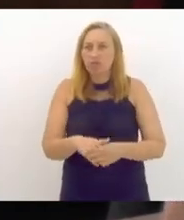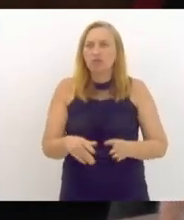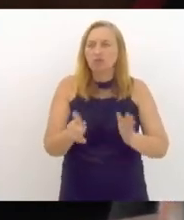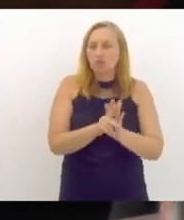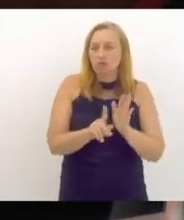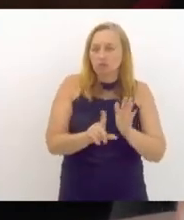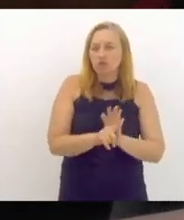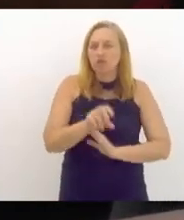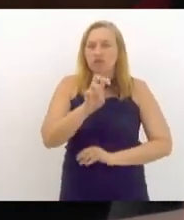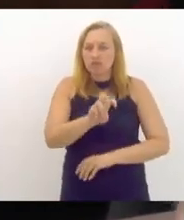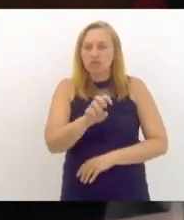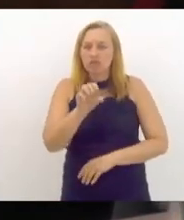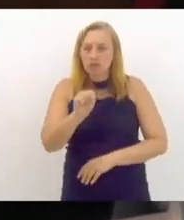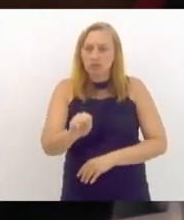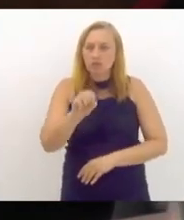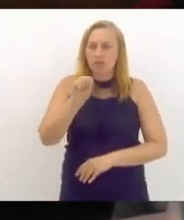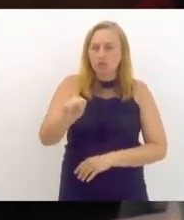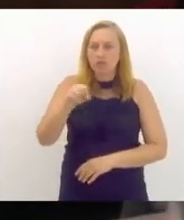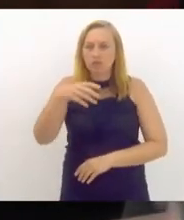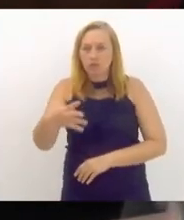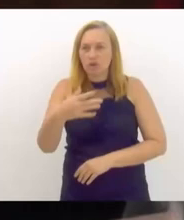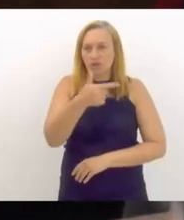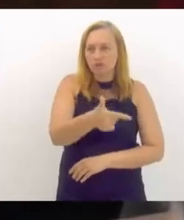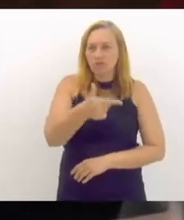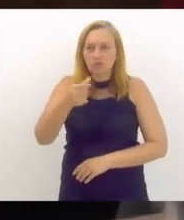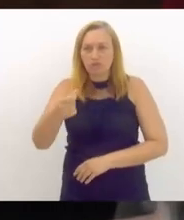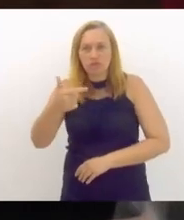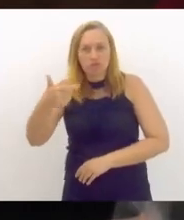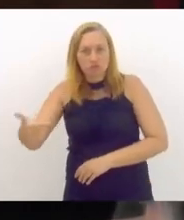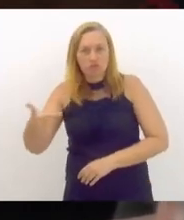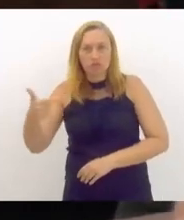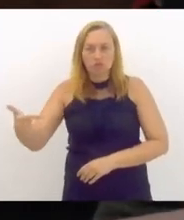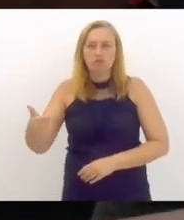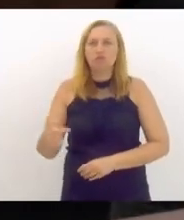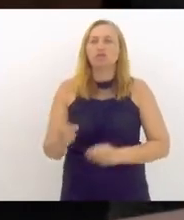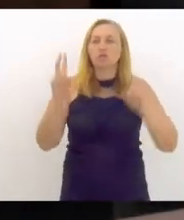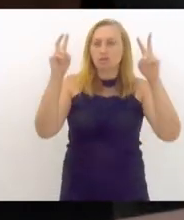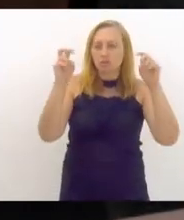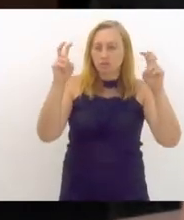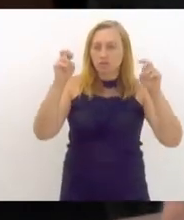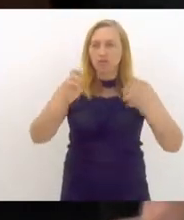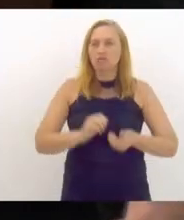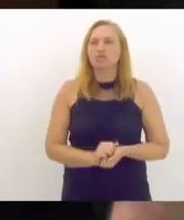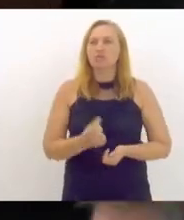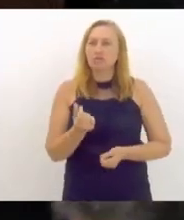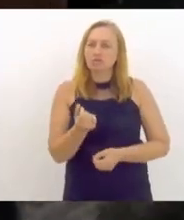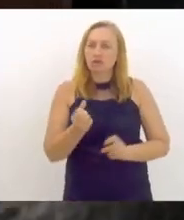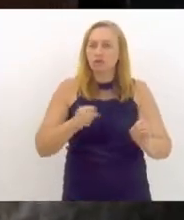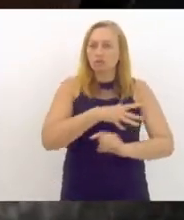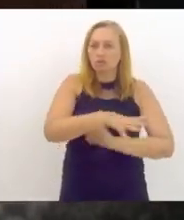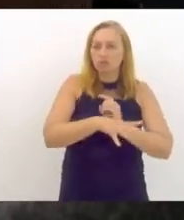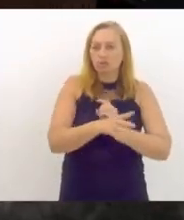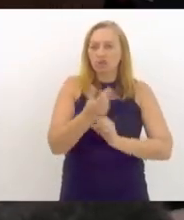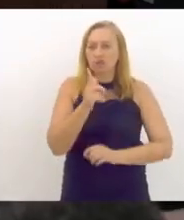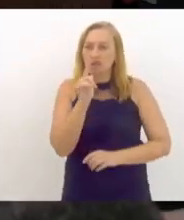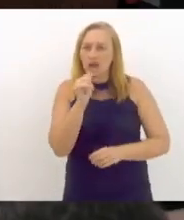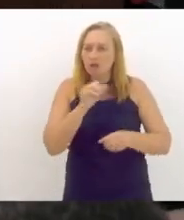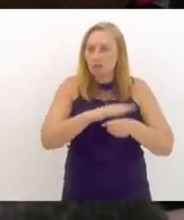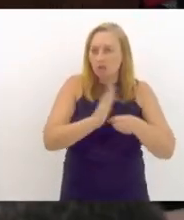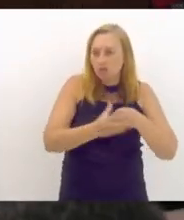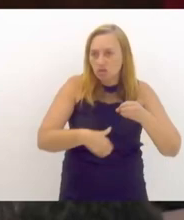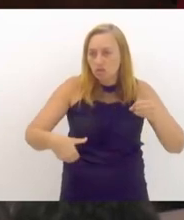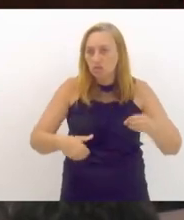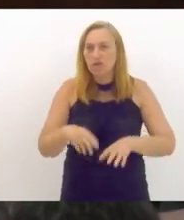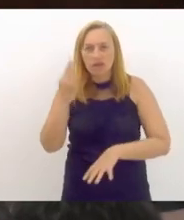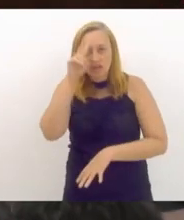projeto 5884 de 2022, que trata sobre a questão da tarifa social de água e esgoto. Lembrando que